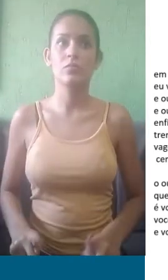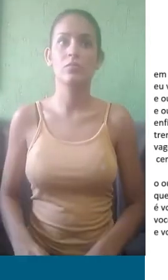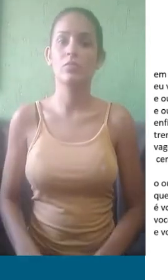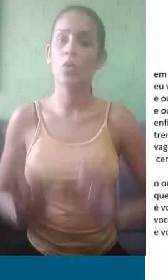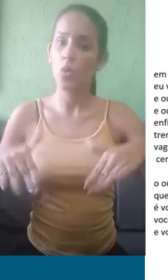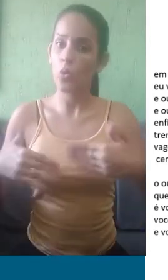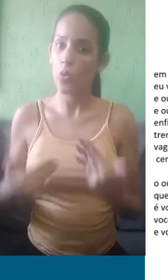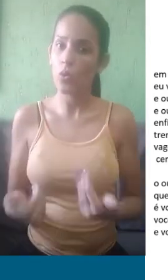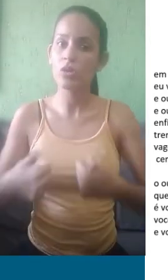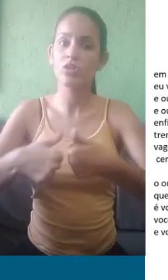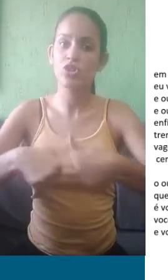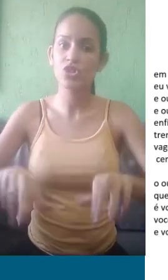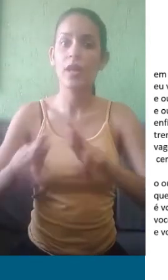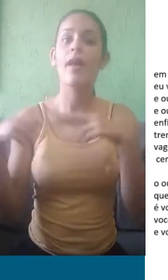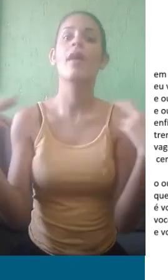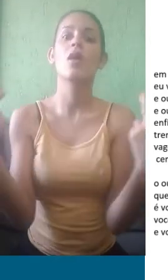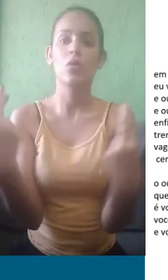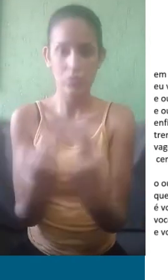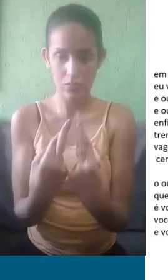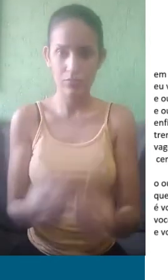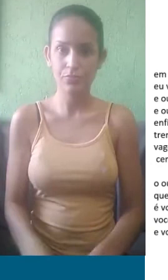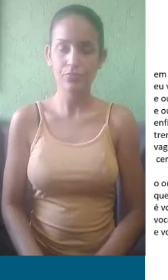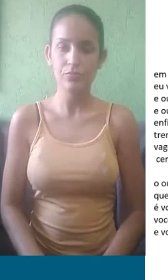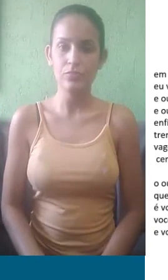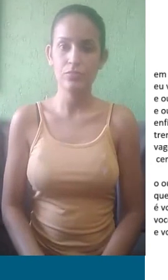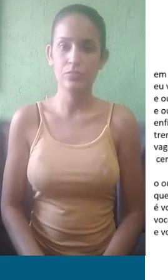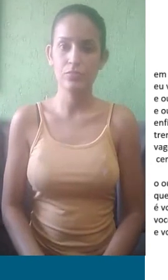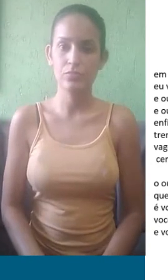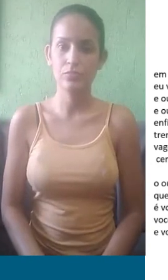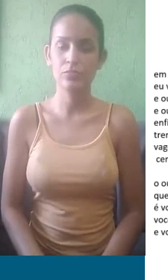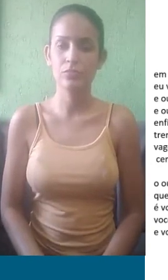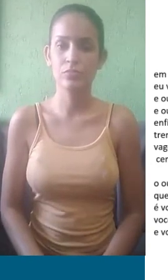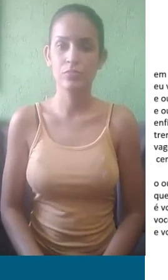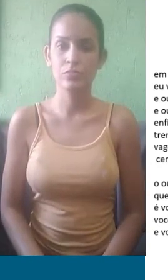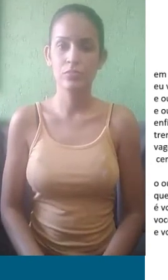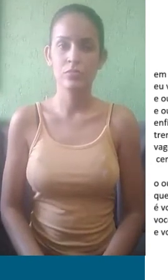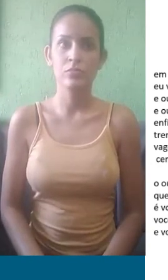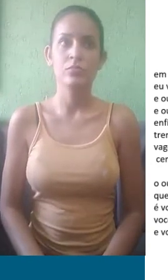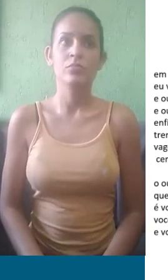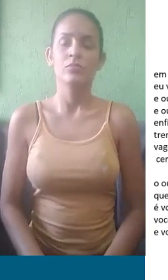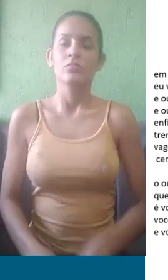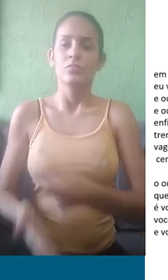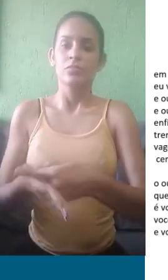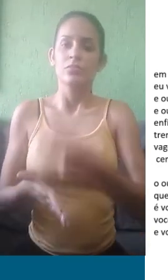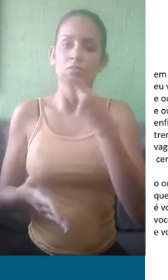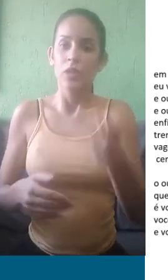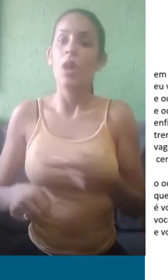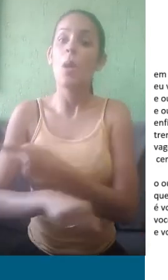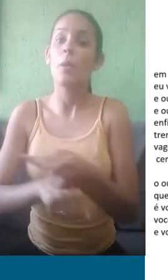a sós. O enunciado diz, A busca pela identidade constitui uma faceta da tradição literária,